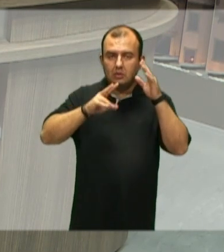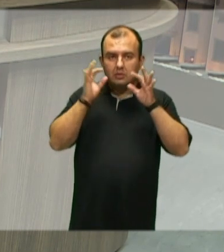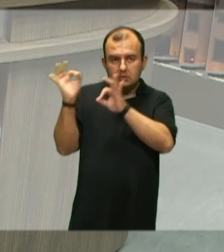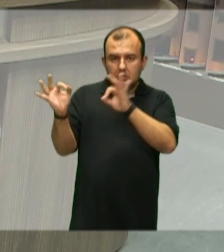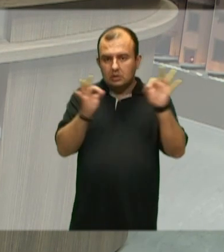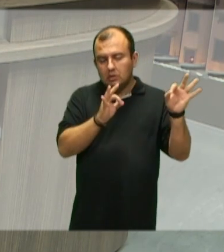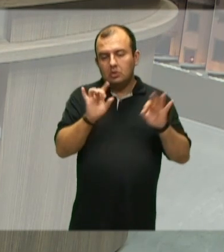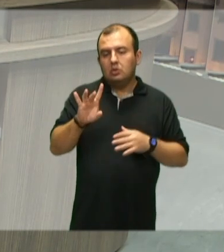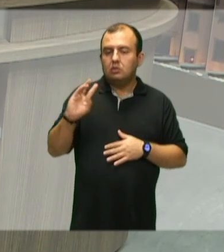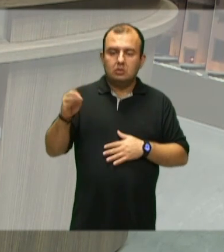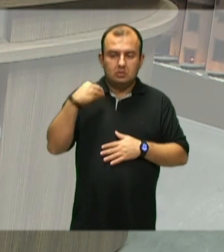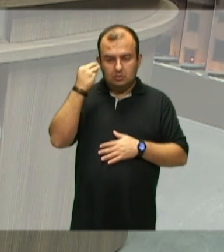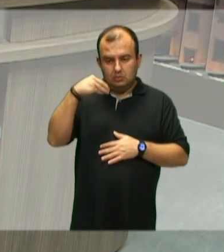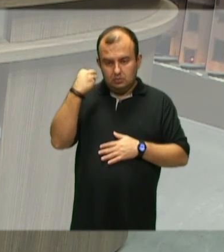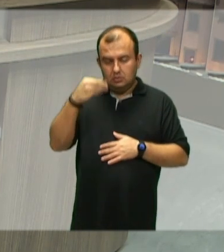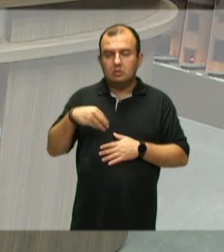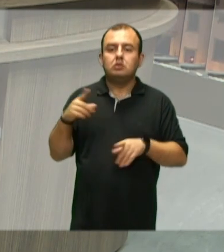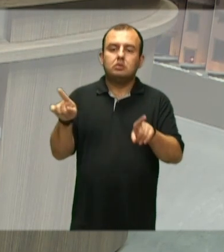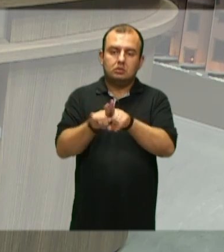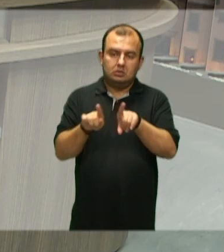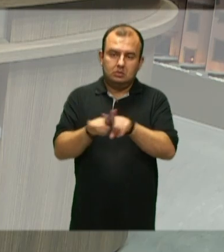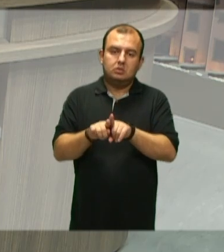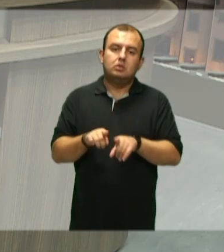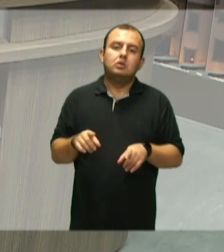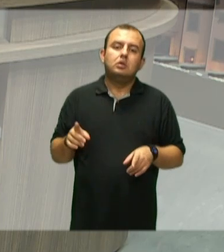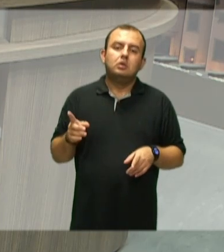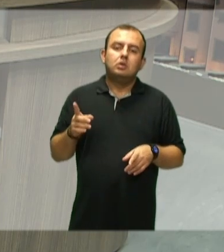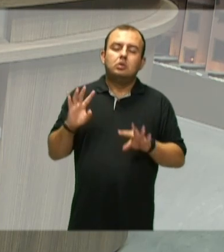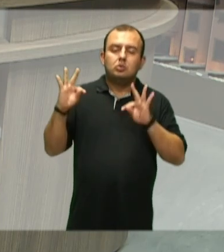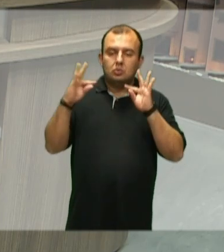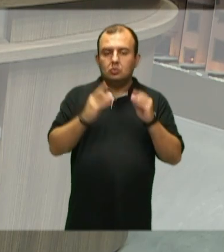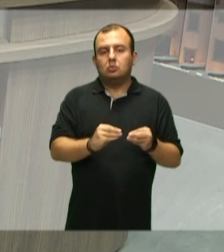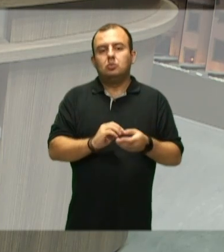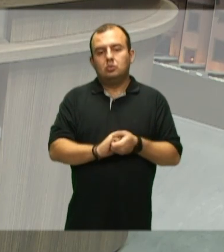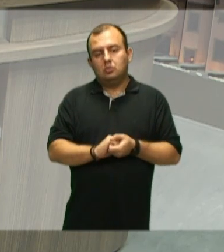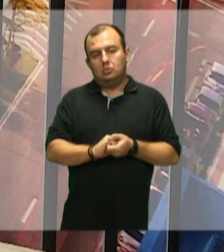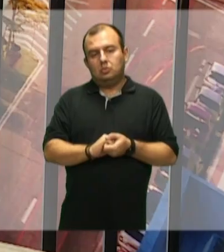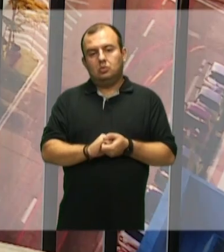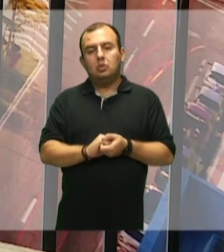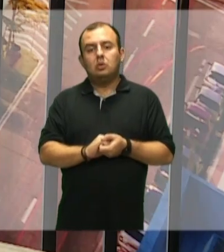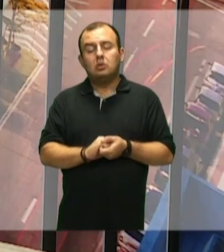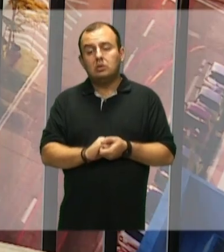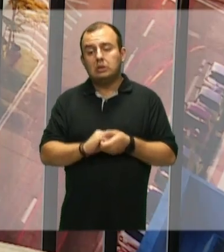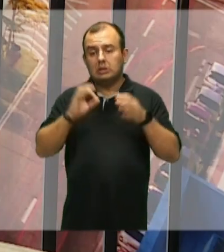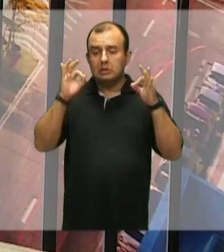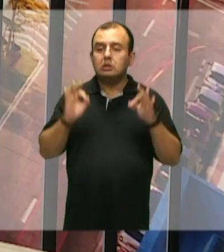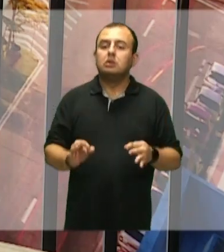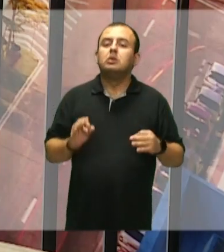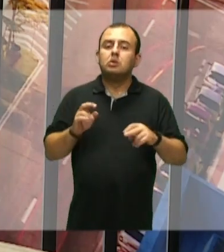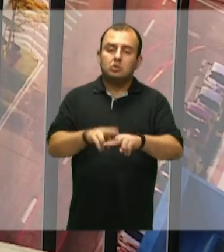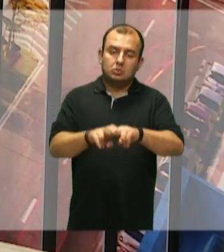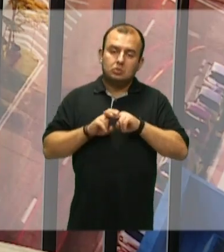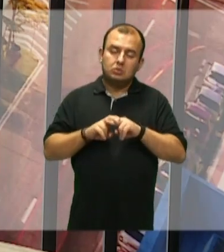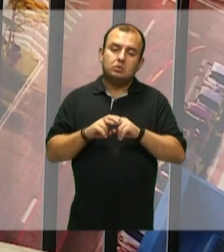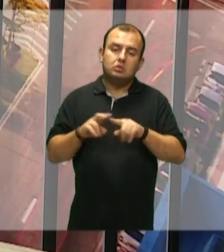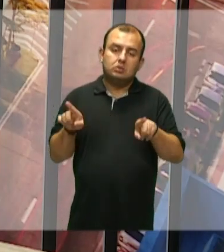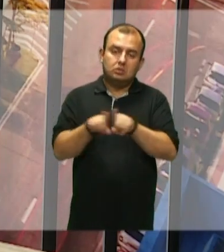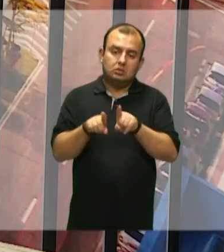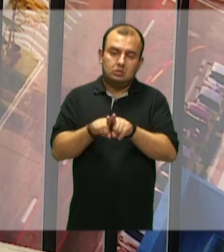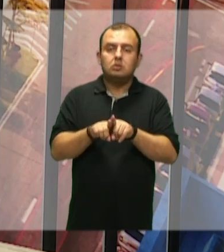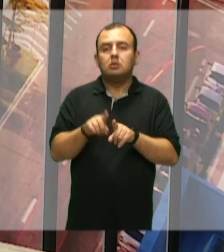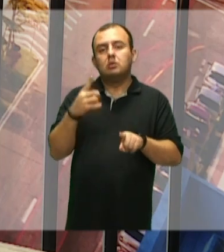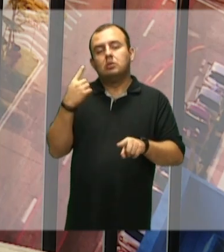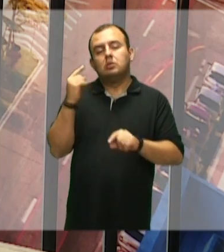é vivenciar uma experiência, né, no seu todo. E exatamente por isso que também, né, você está